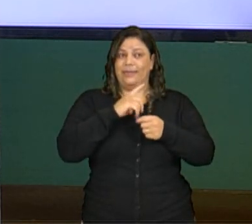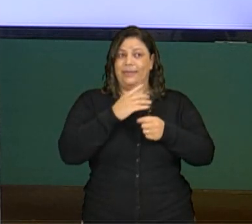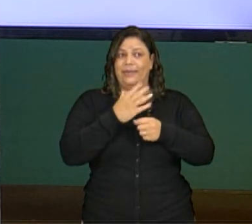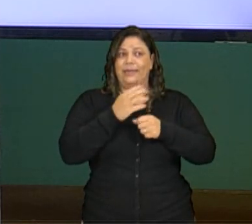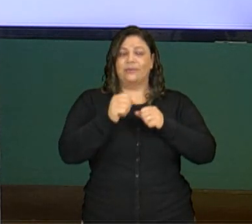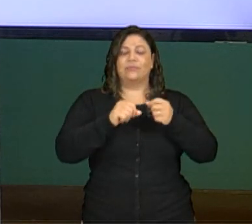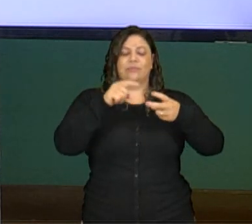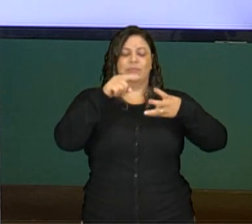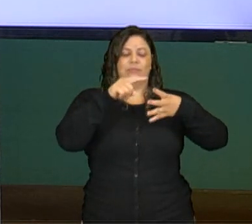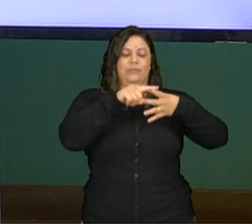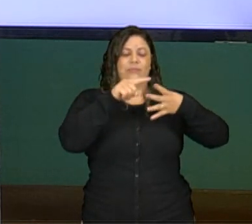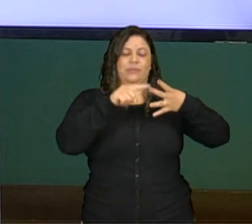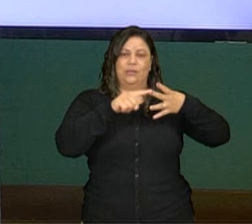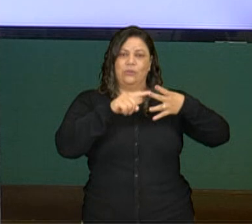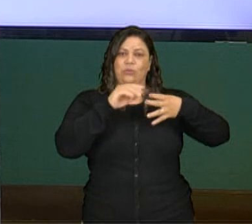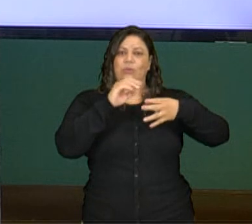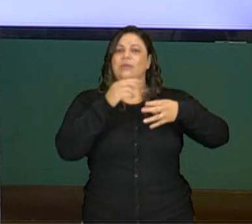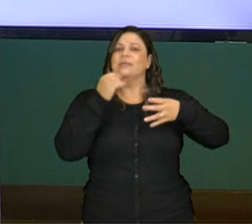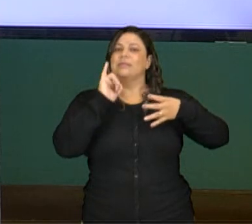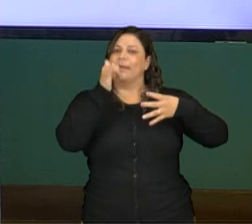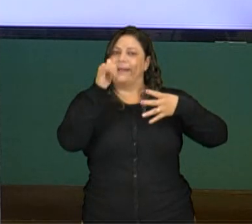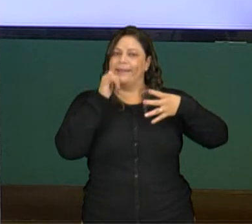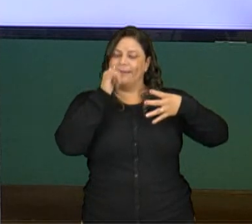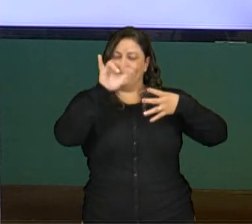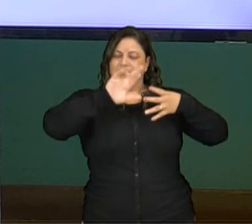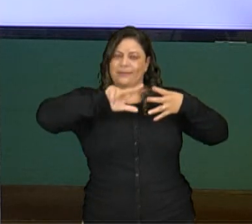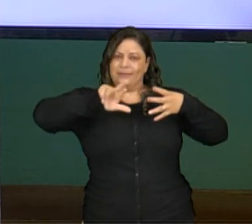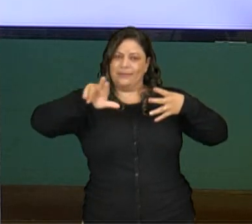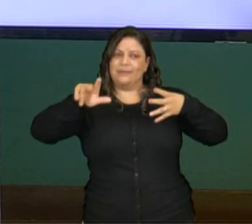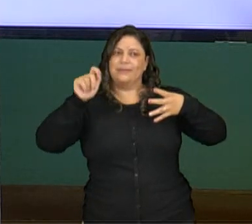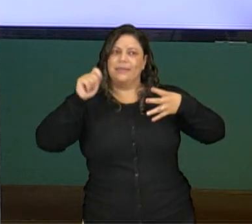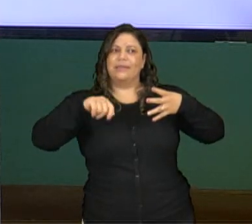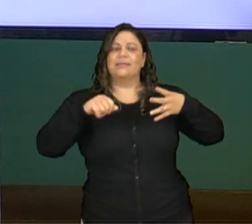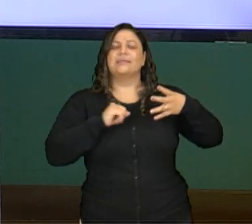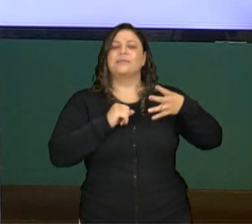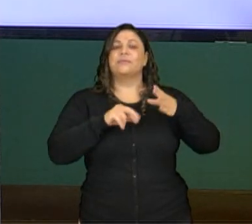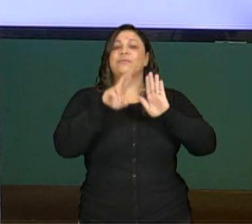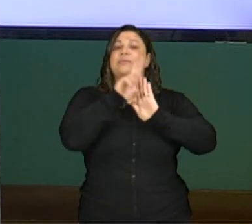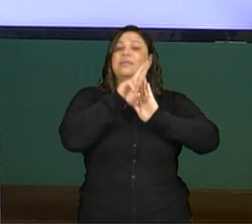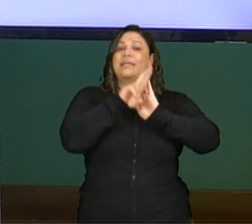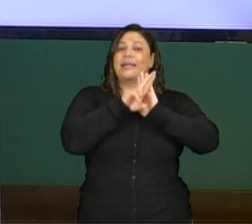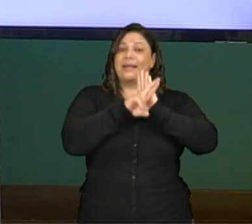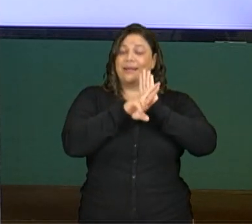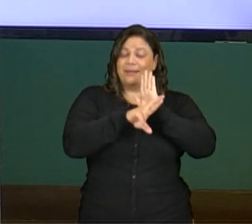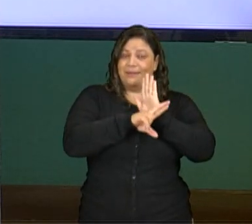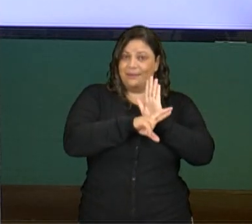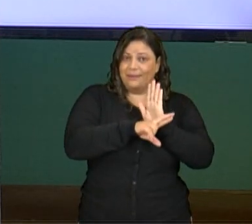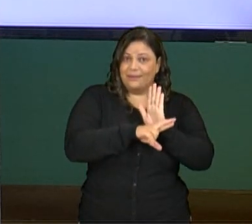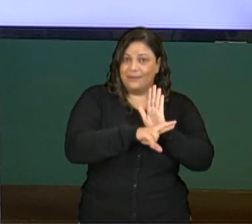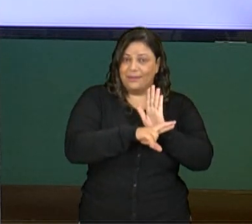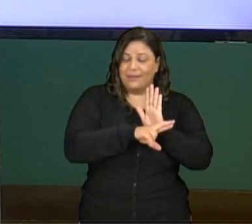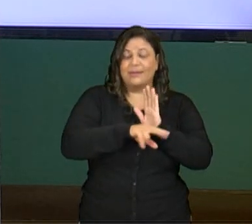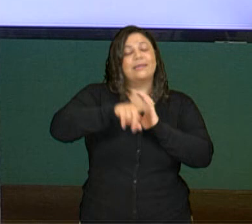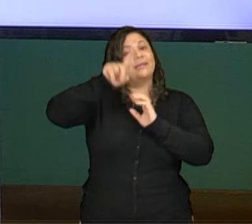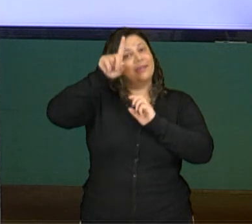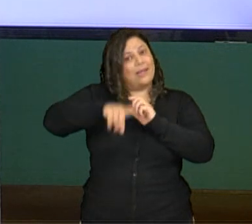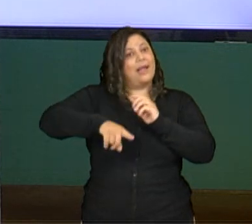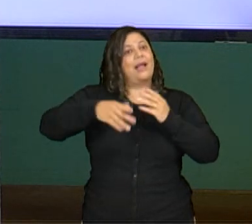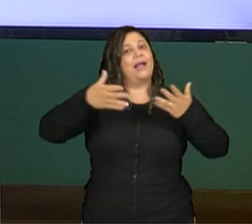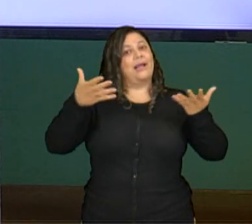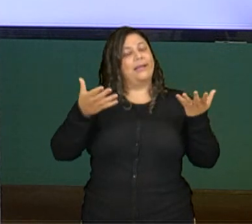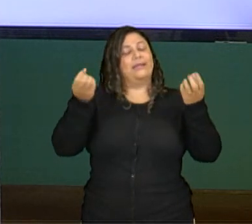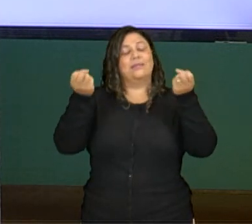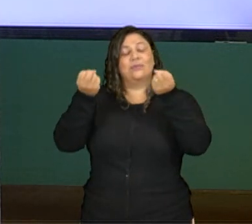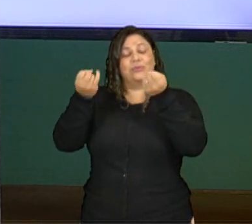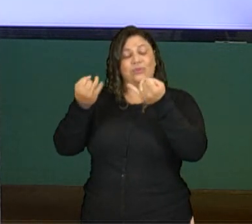níveis energéticos e no nível 2 ele tem 4 elétrons e a regra do octeto nos diz que